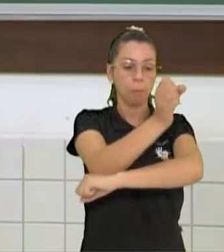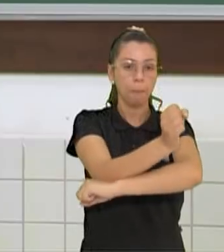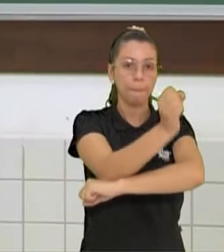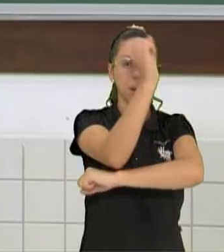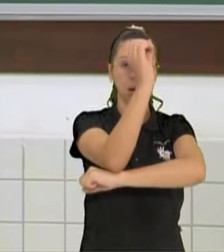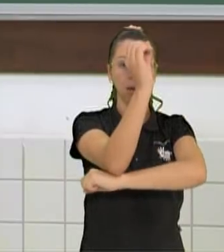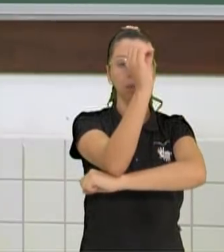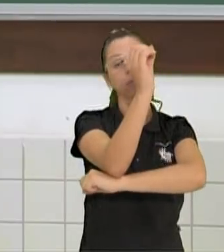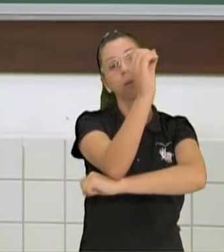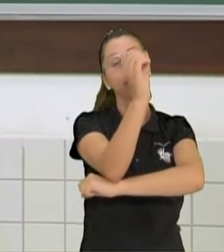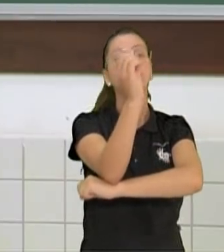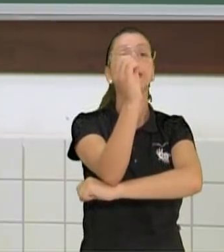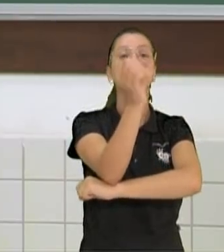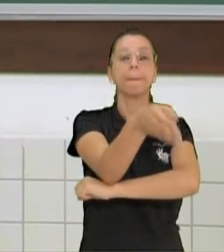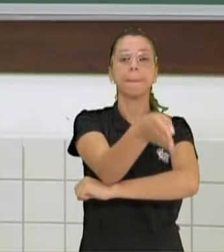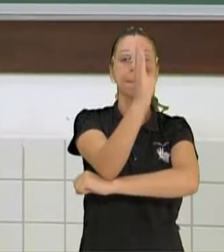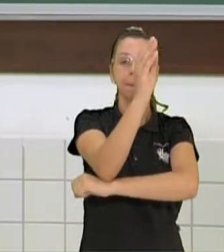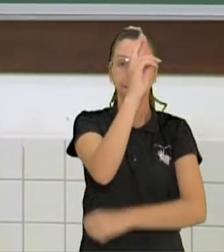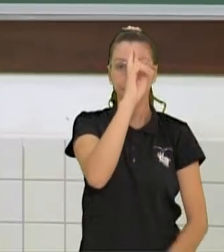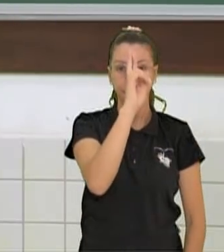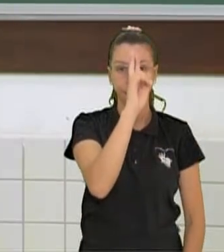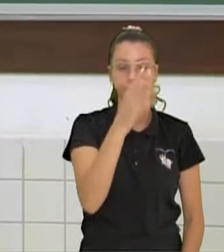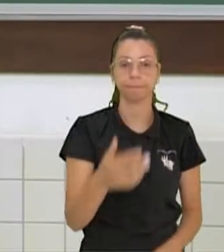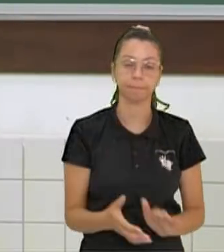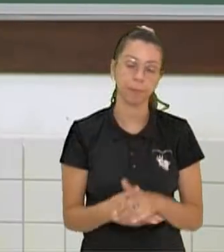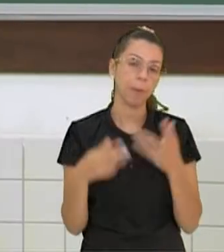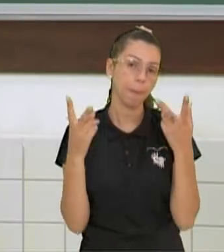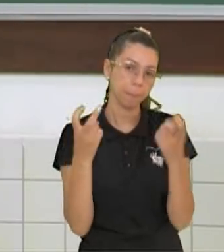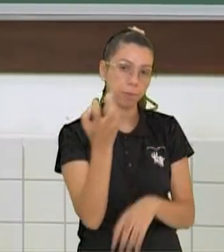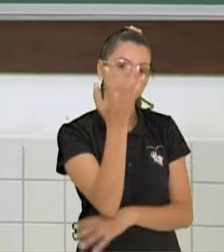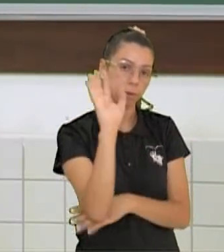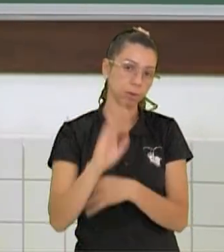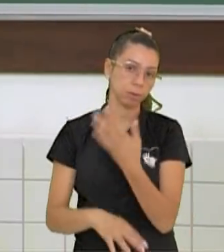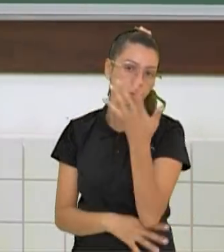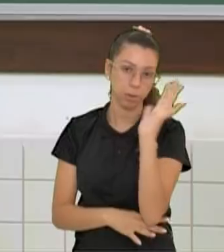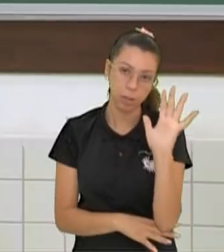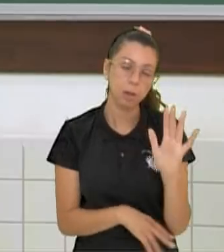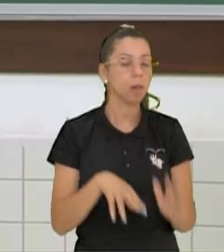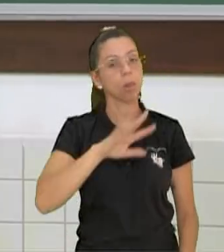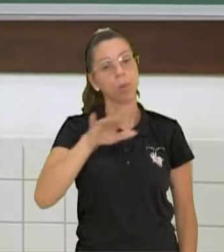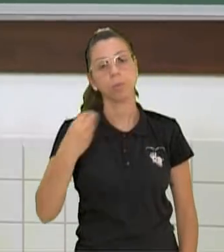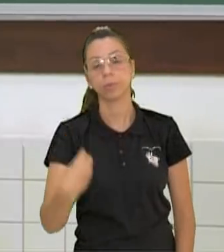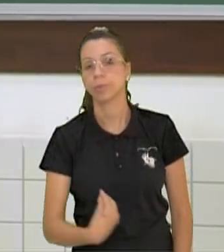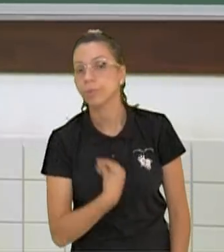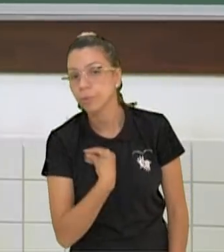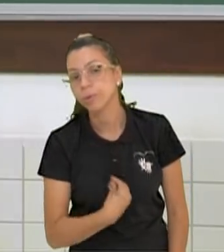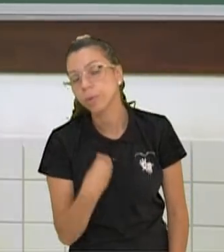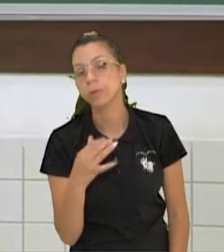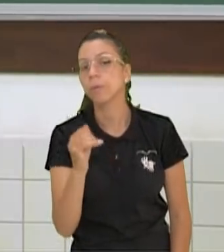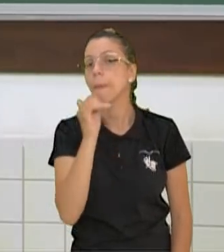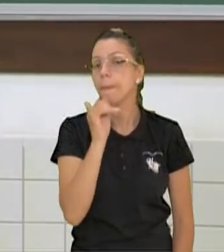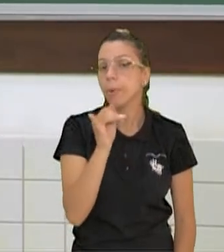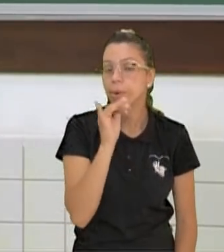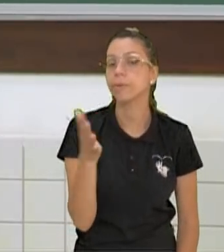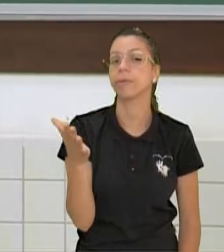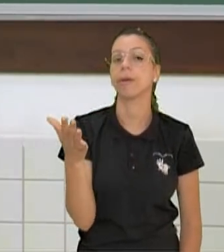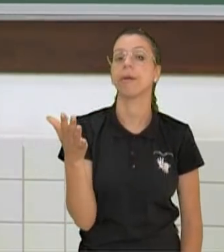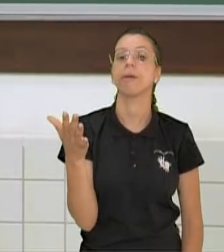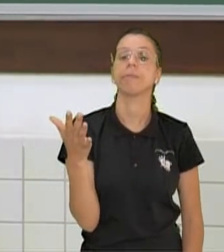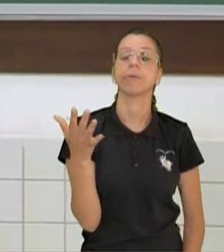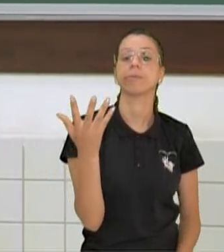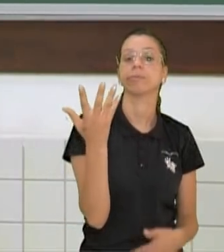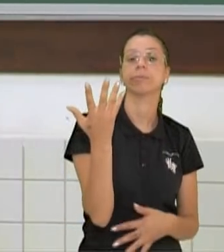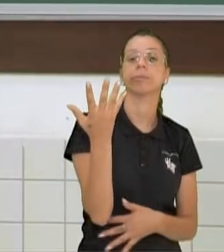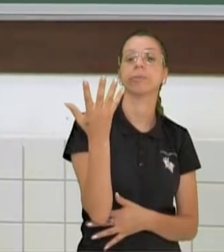meio do céu. Então, claro que é observando a natureza, mas não existe no tempo